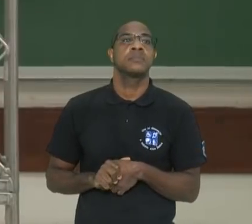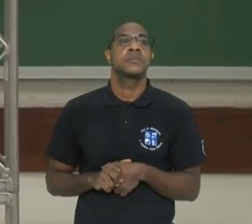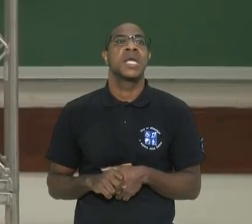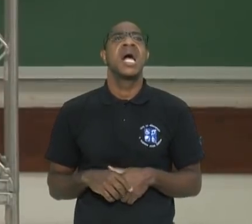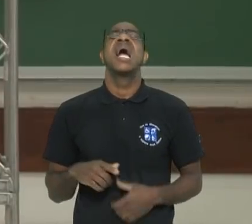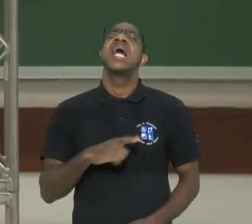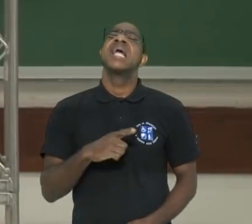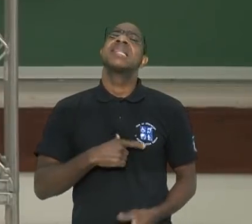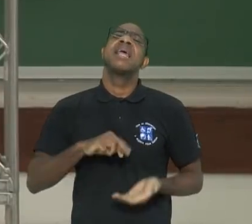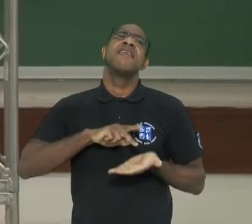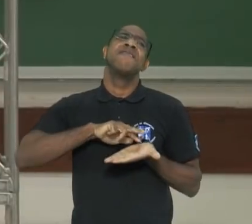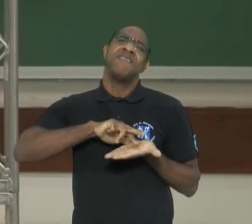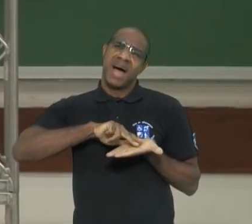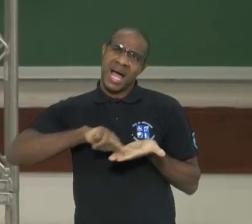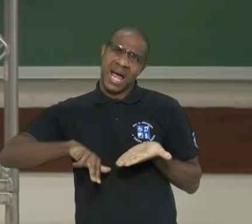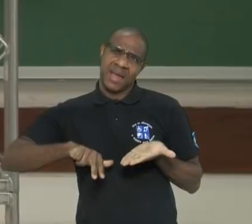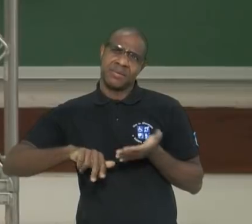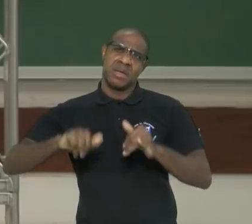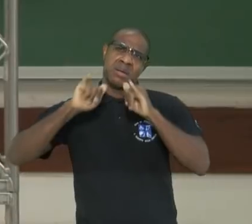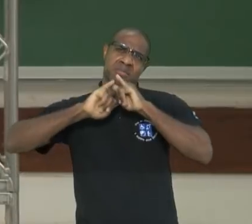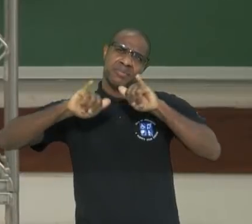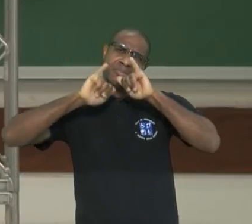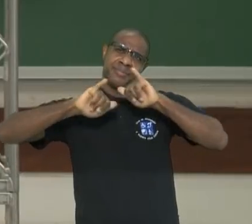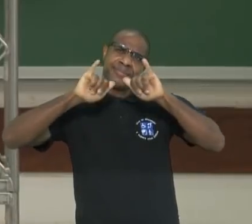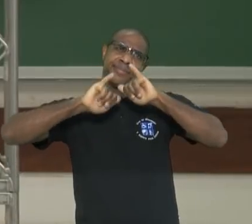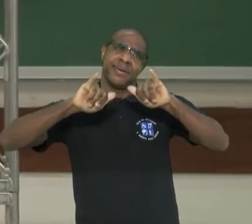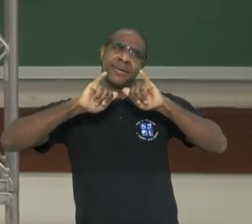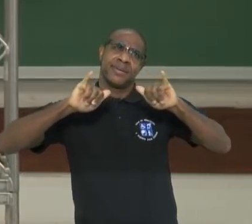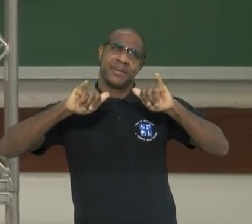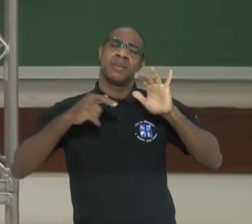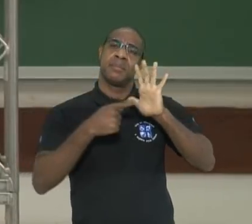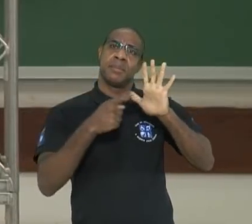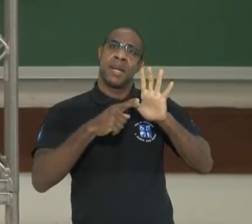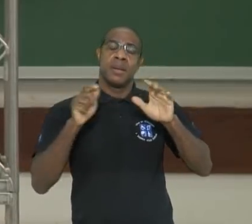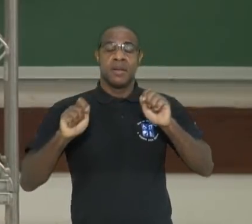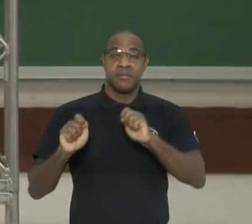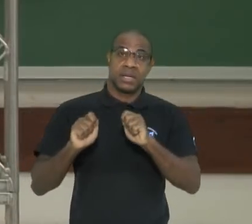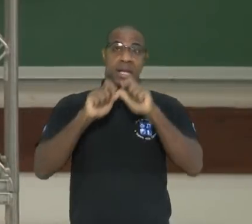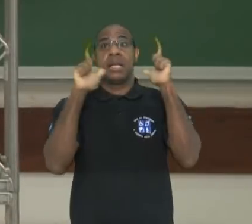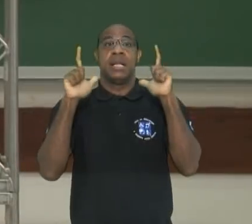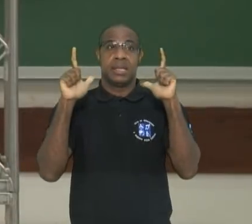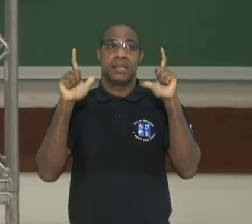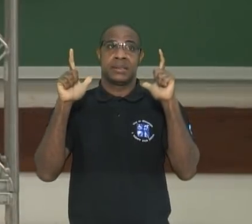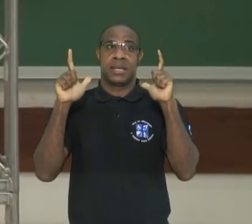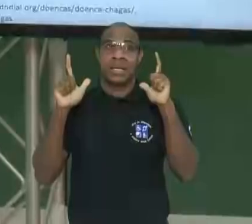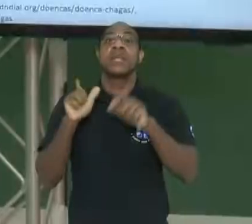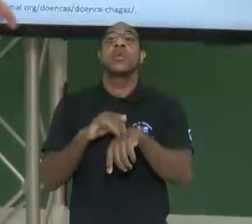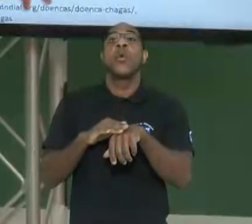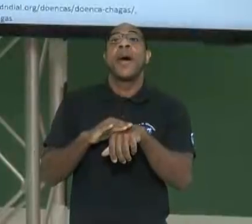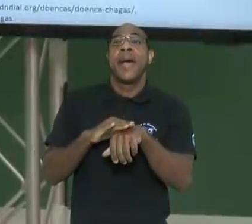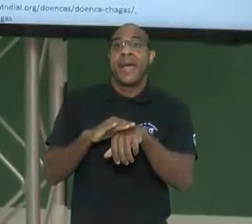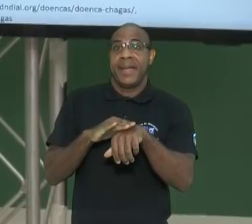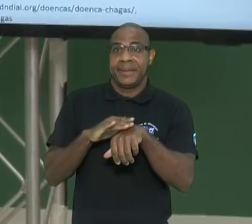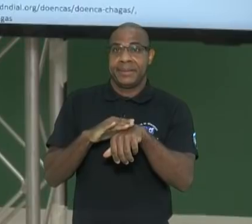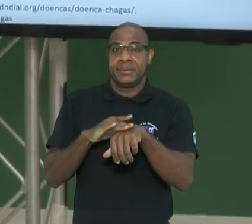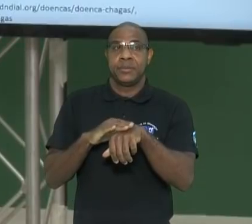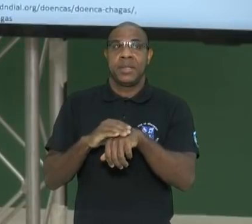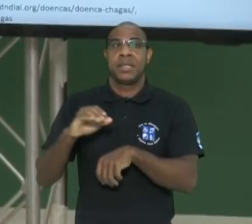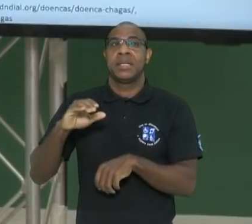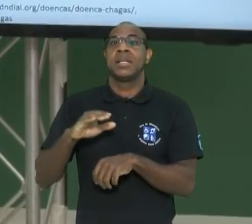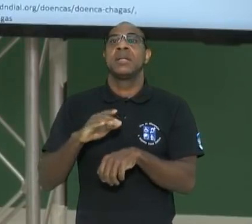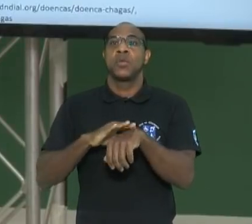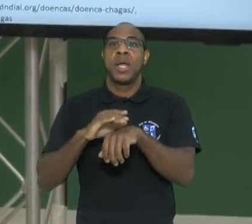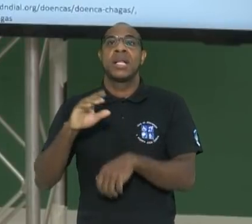Existem muitas campanhas no Brasil para alertar que ainda existem casos de doença de Chagas. Eu trouxe um mapinha